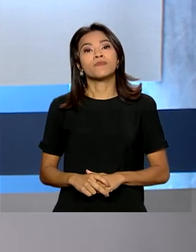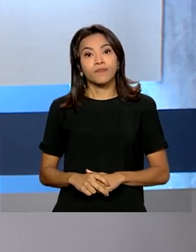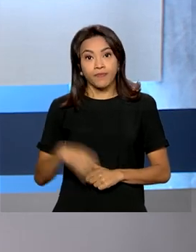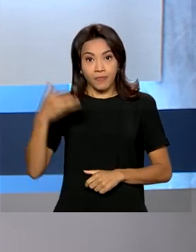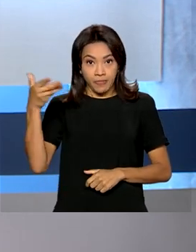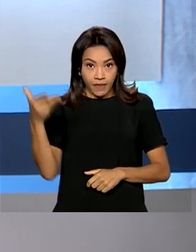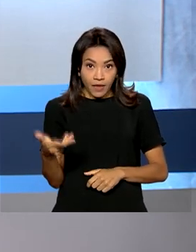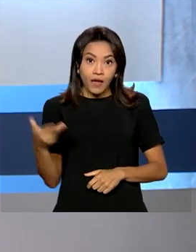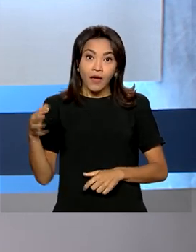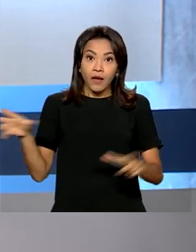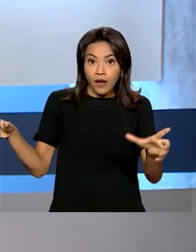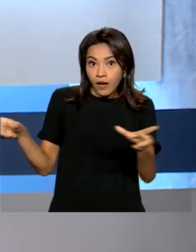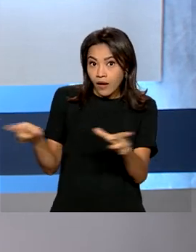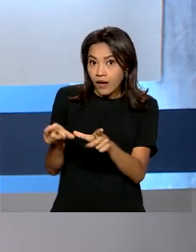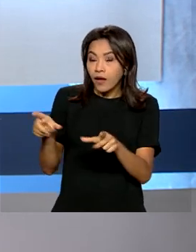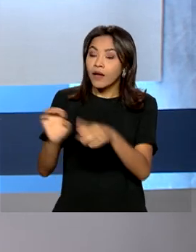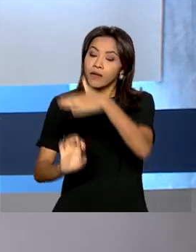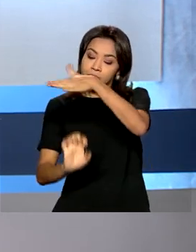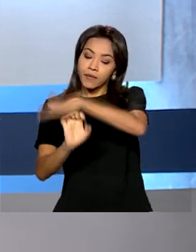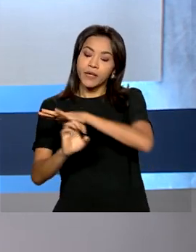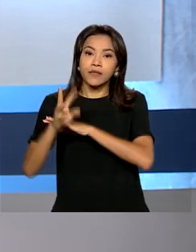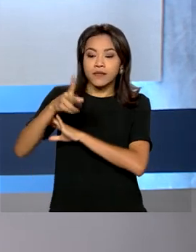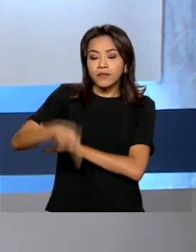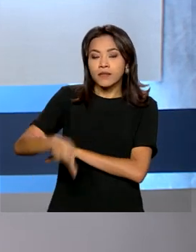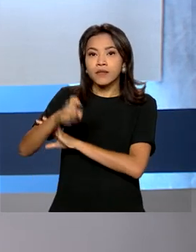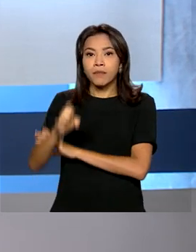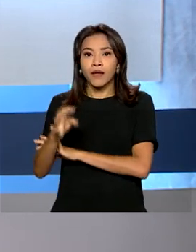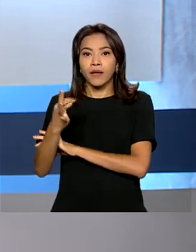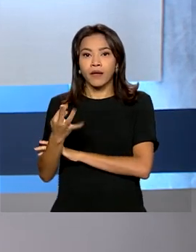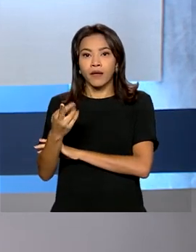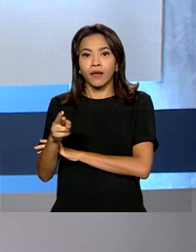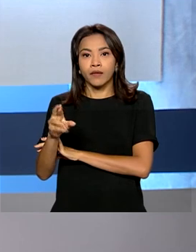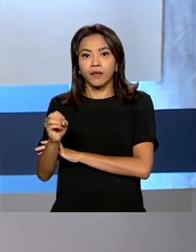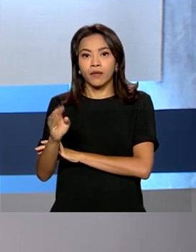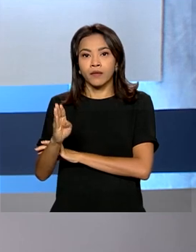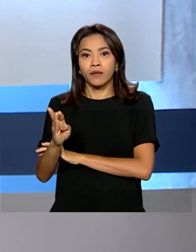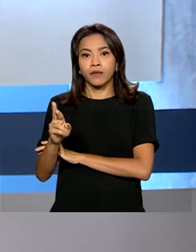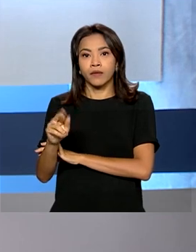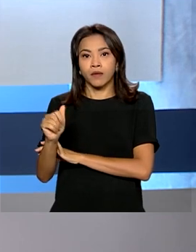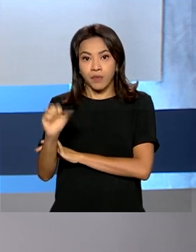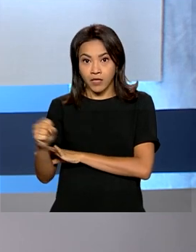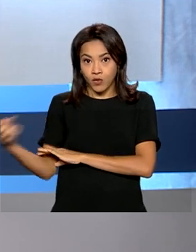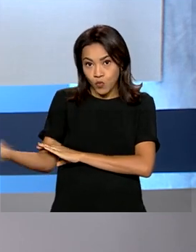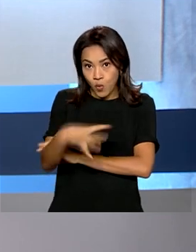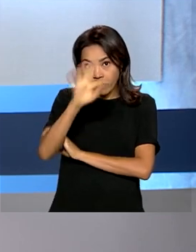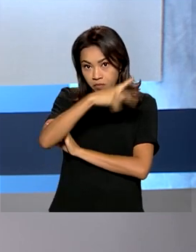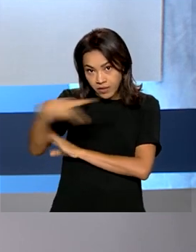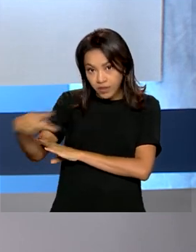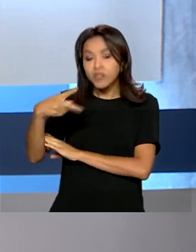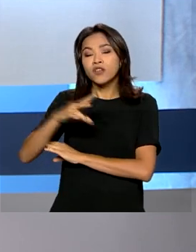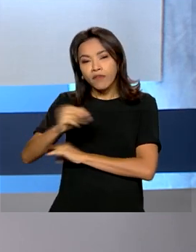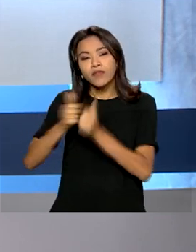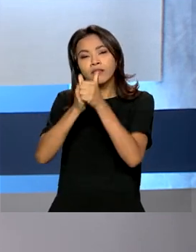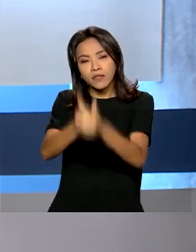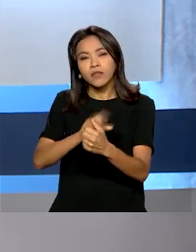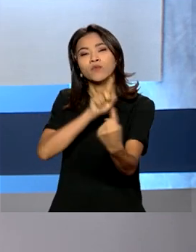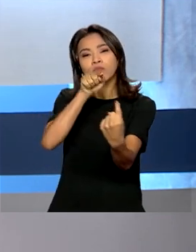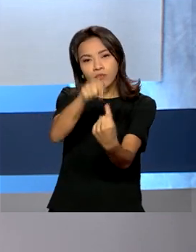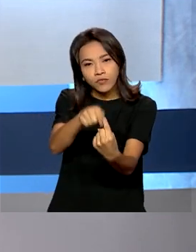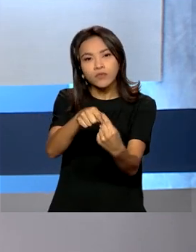A Petrobras tem um novo presidente. Ele tomou posse na tarde dessa quinta-feira e adiantou as metas que vai seguir à frente da